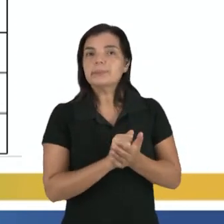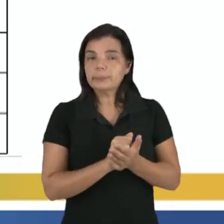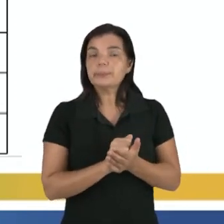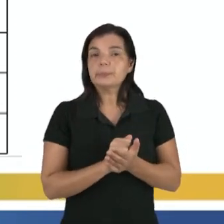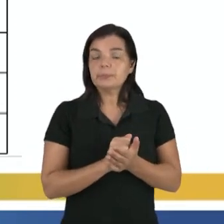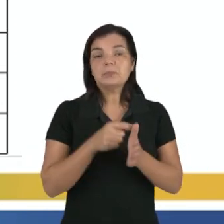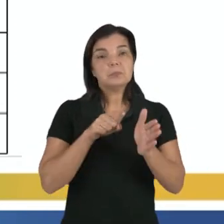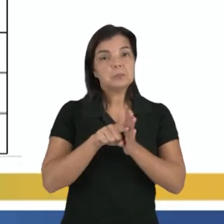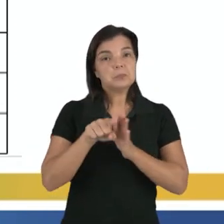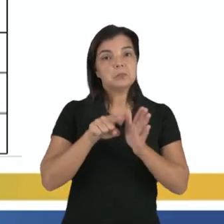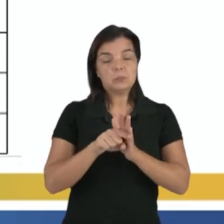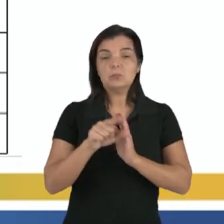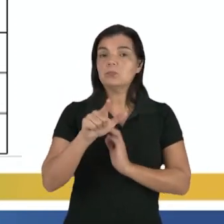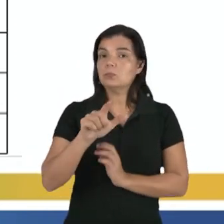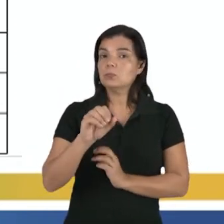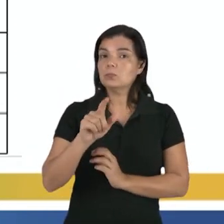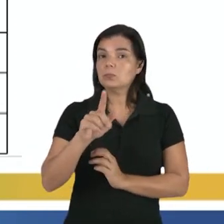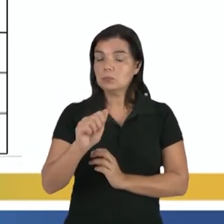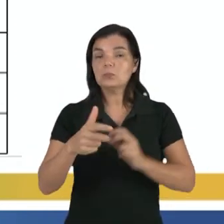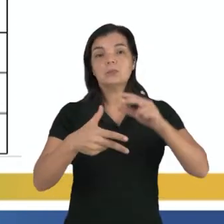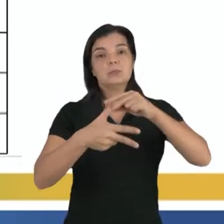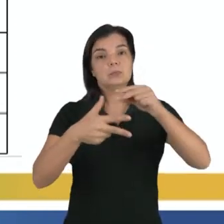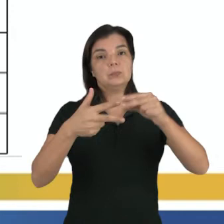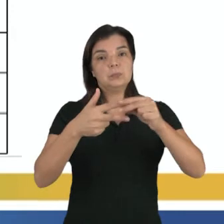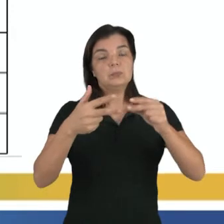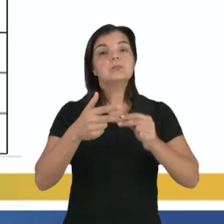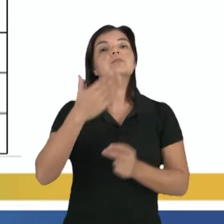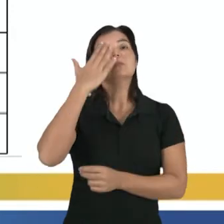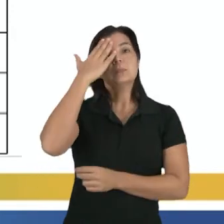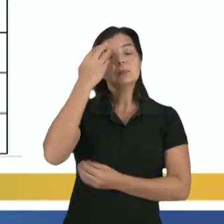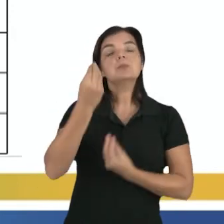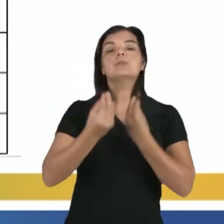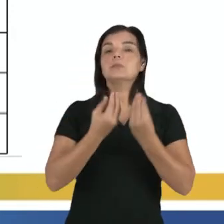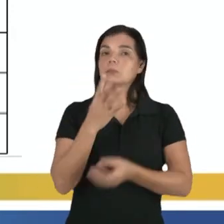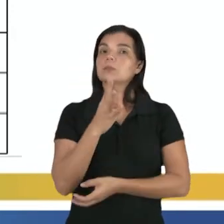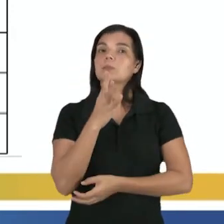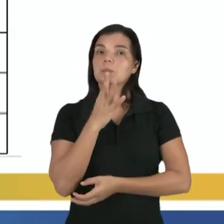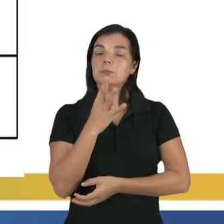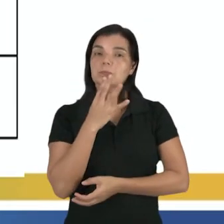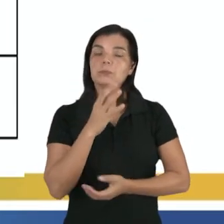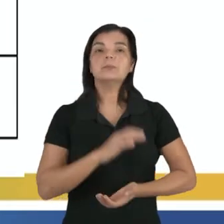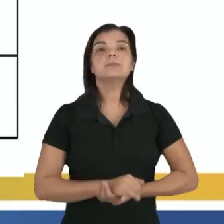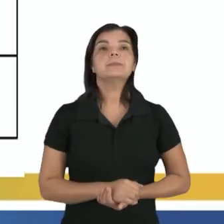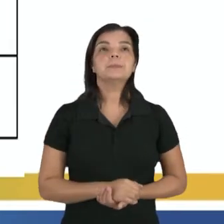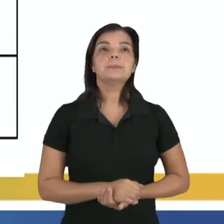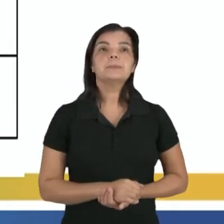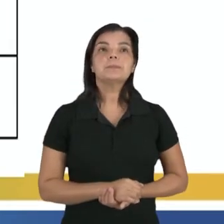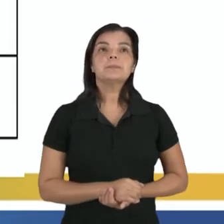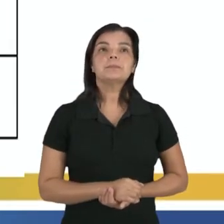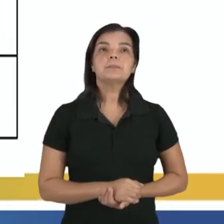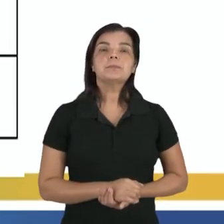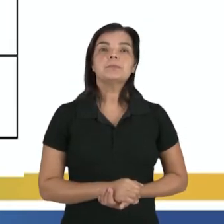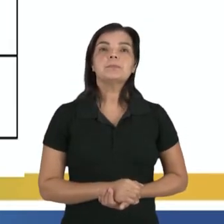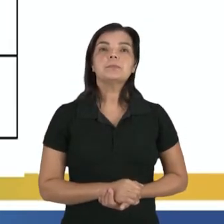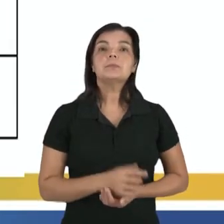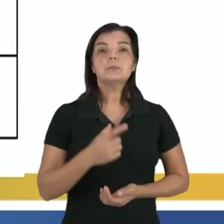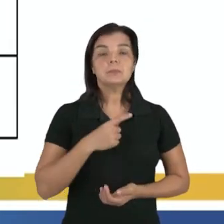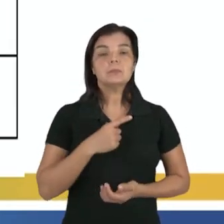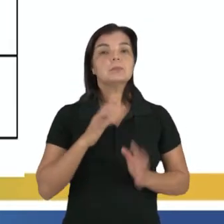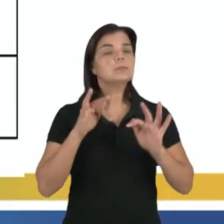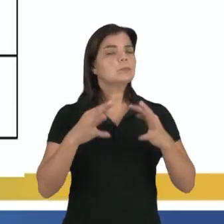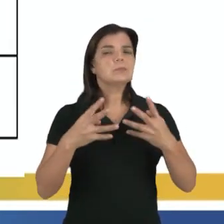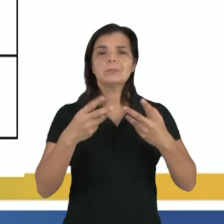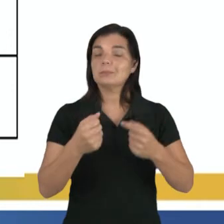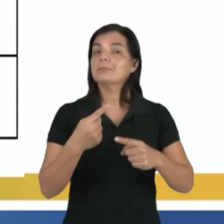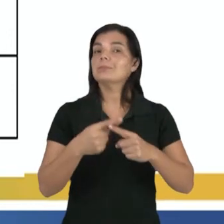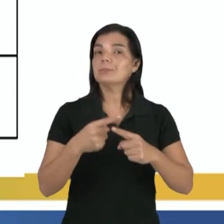aí uma questão de lógica do Enem, vocês saberem conhecer essa simbologia, tá bom, pessoal? Não vai dar para a gente